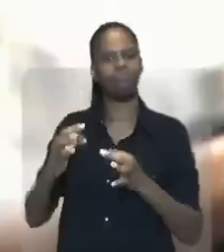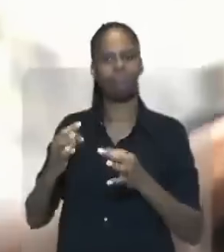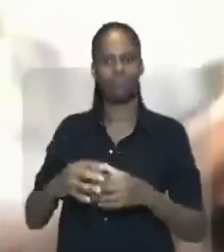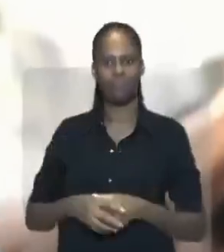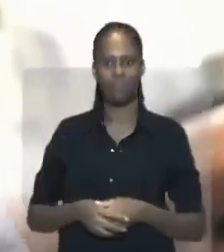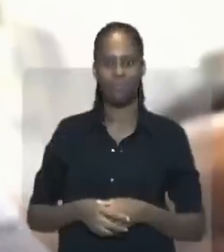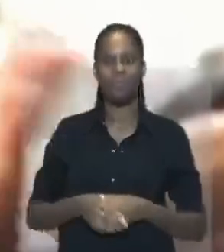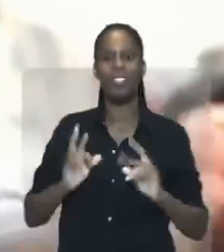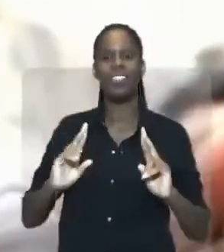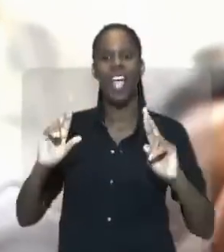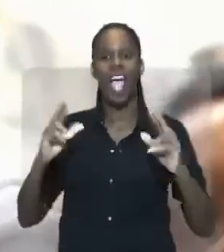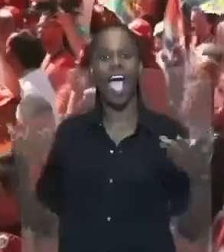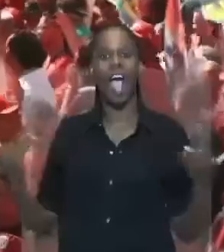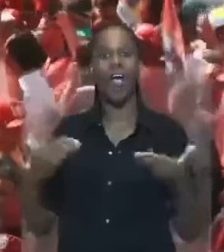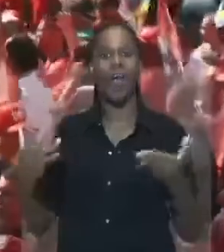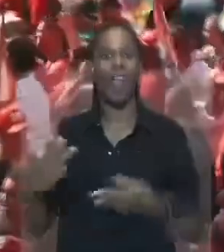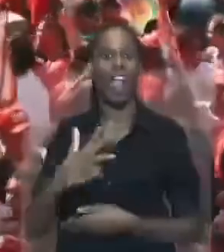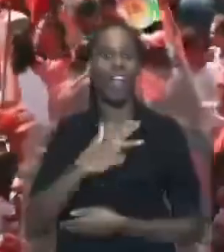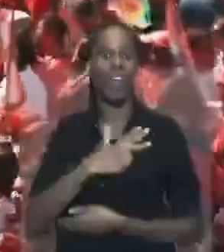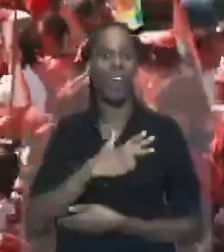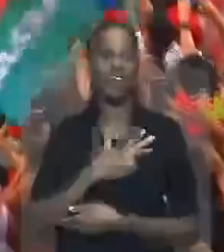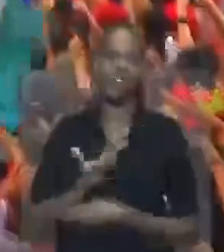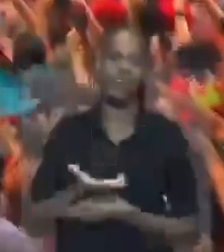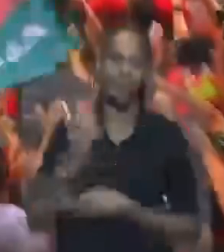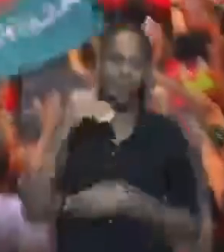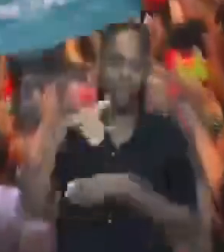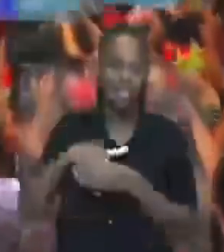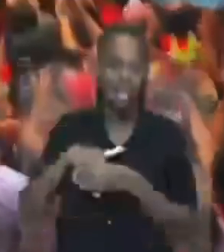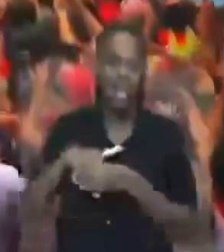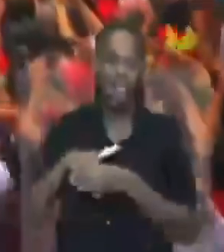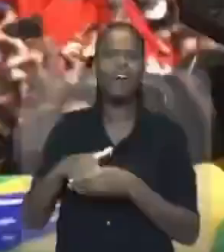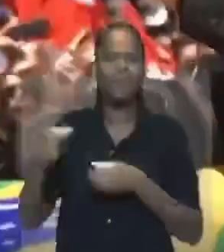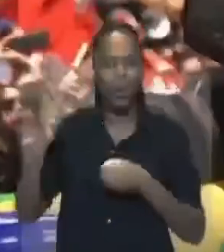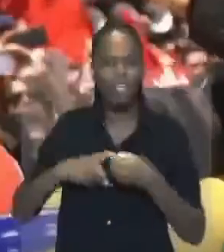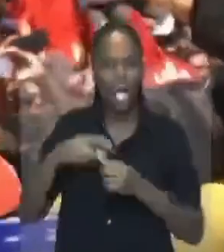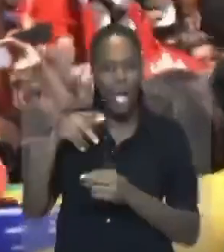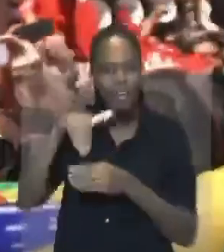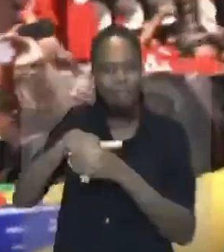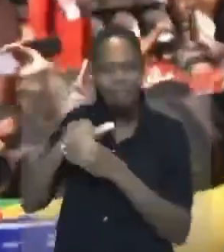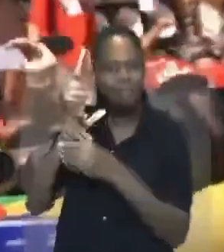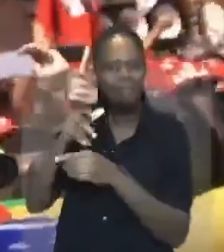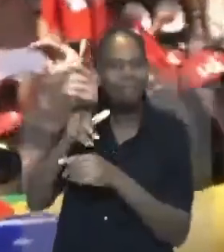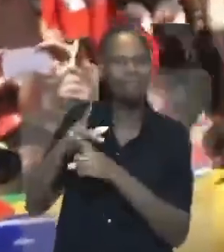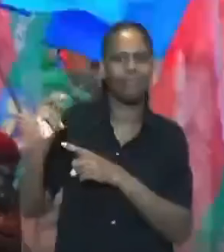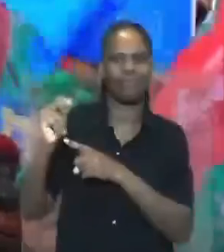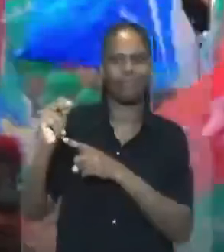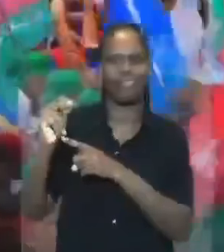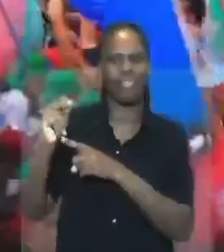ganhar as eleições e mudar o nosso querido Brasil. A esperança agora é luz.